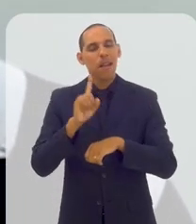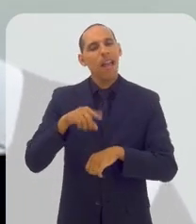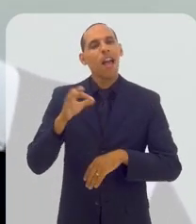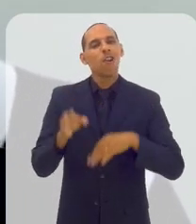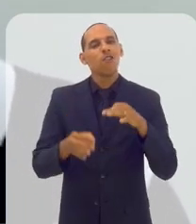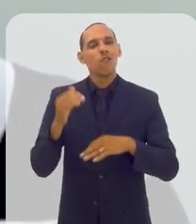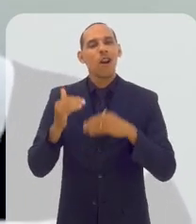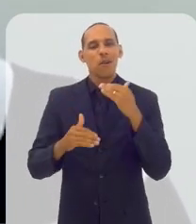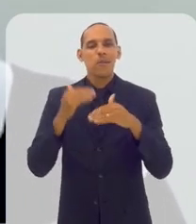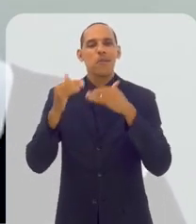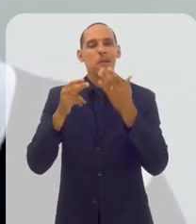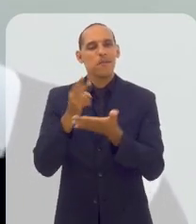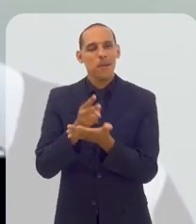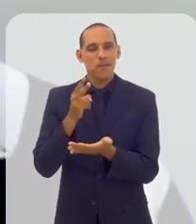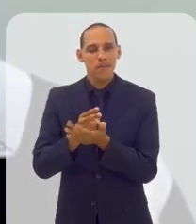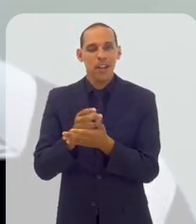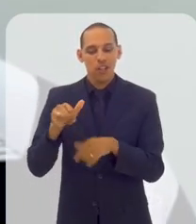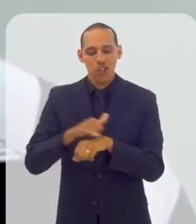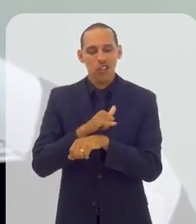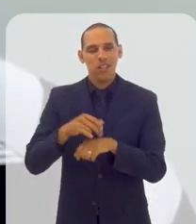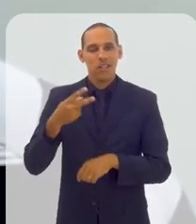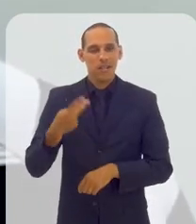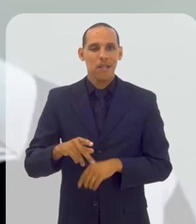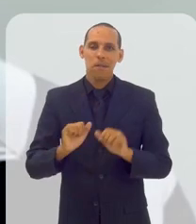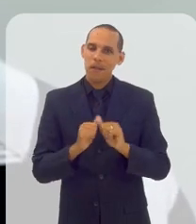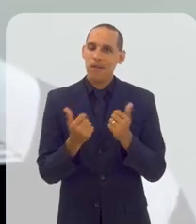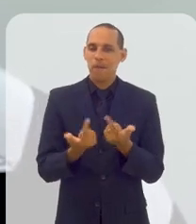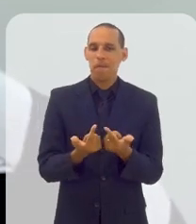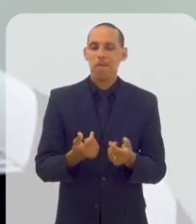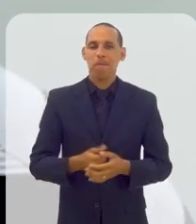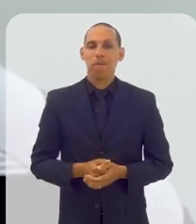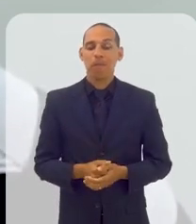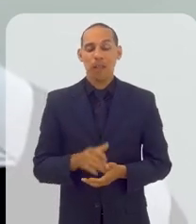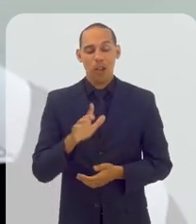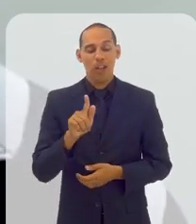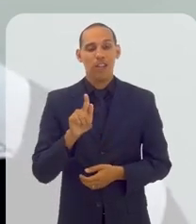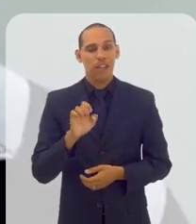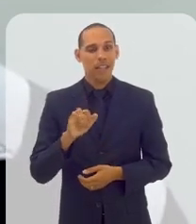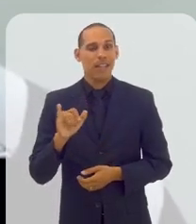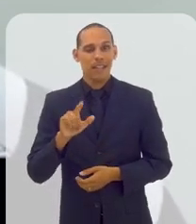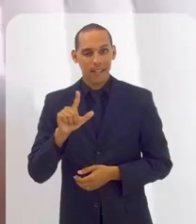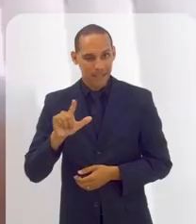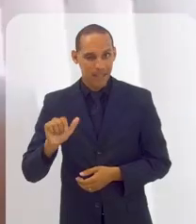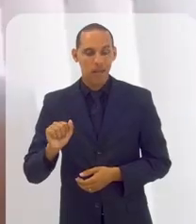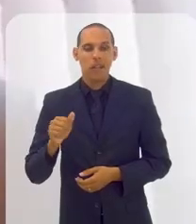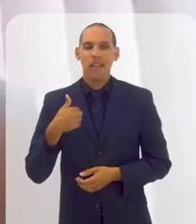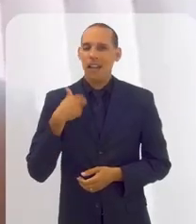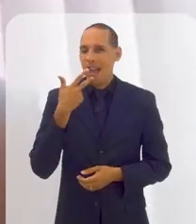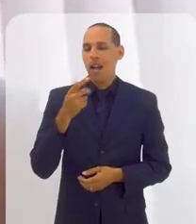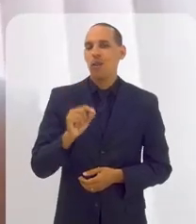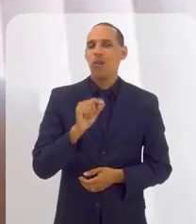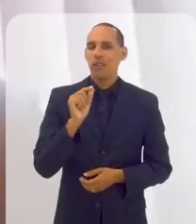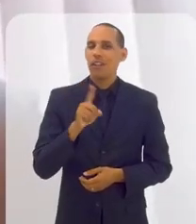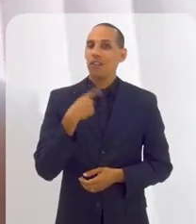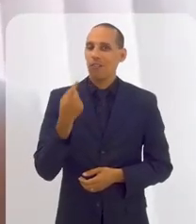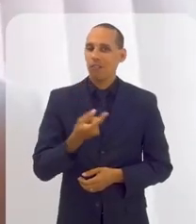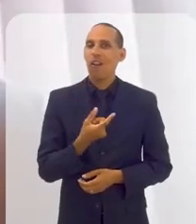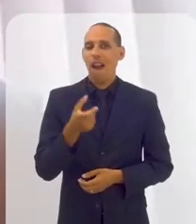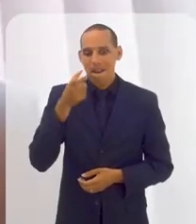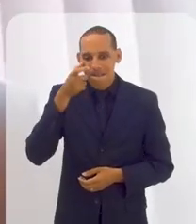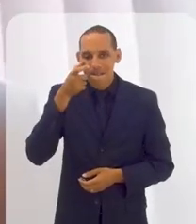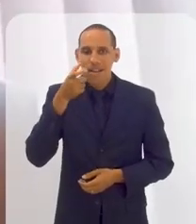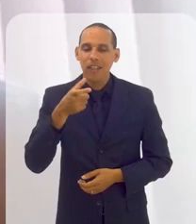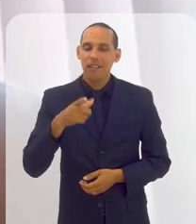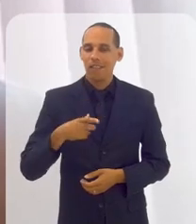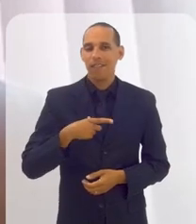instituições participantes, que é o Fórum Permanente de Desenvolvimento Estratégico aqui na Assembleia Legislativa? Olha, Geisa, eu costumo dizer que a gente